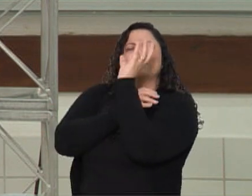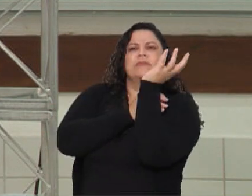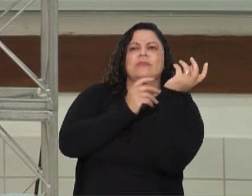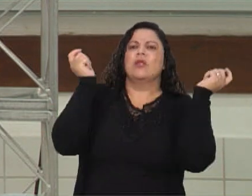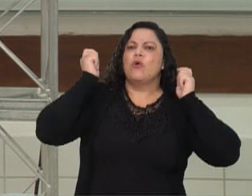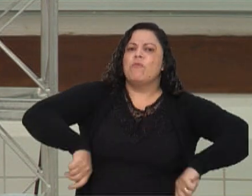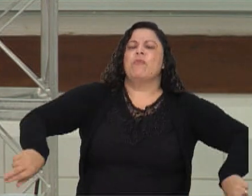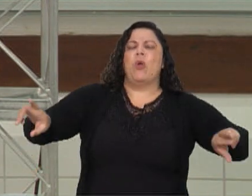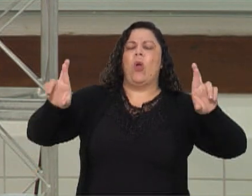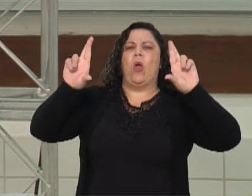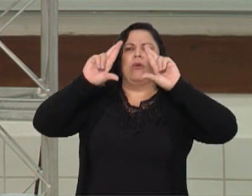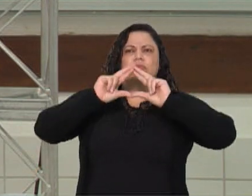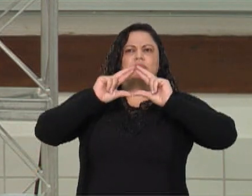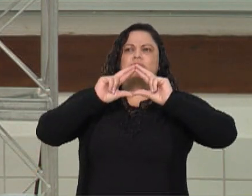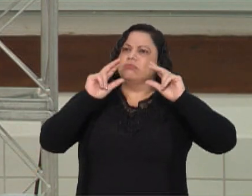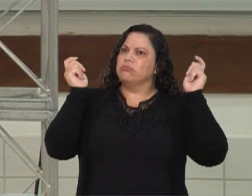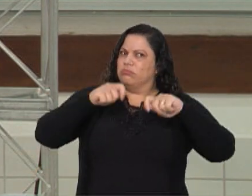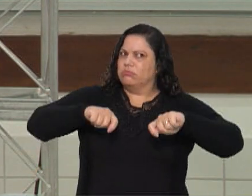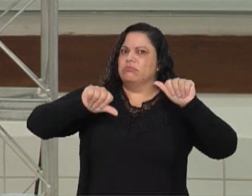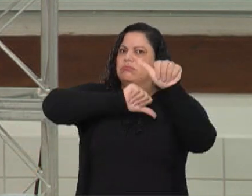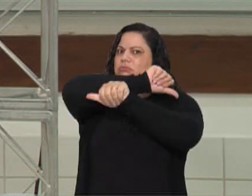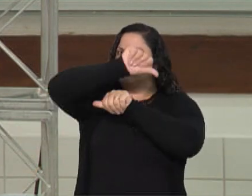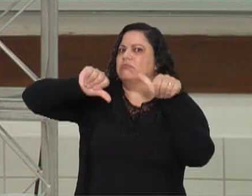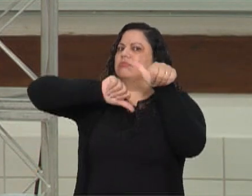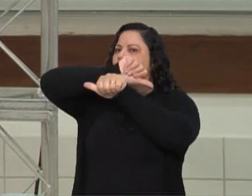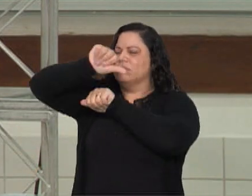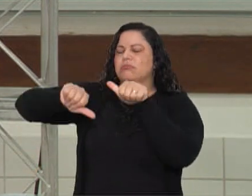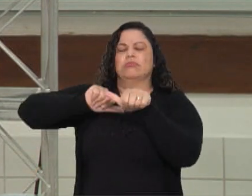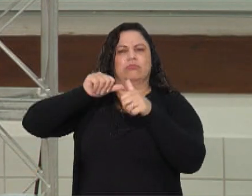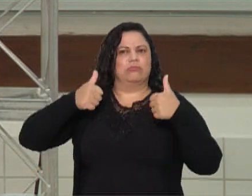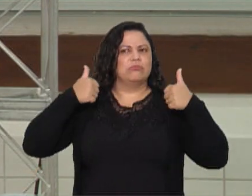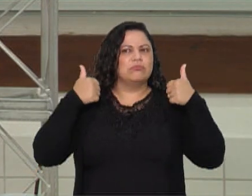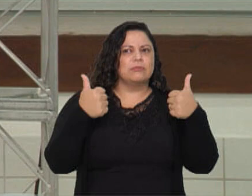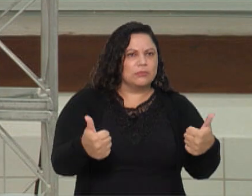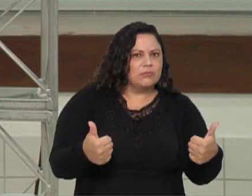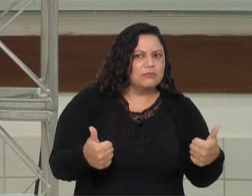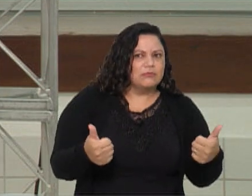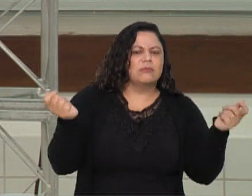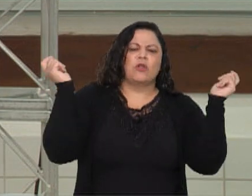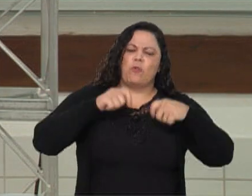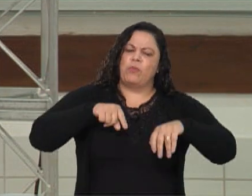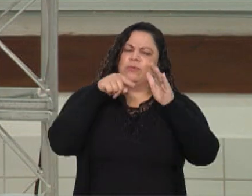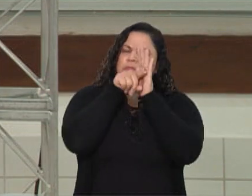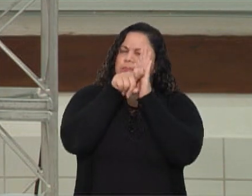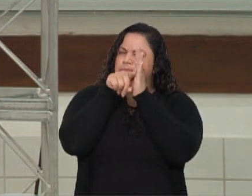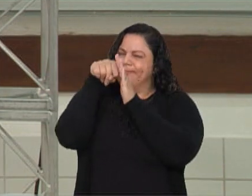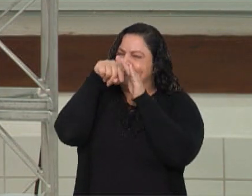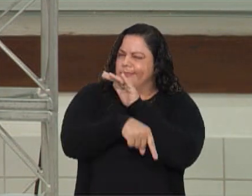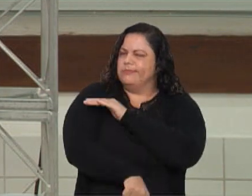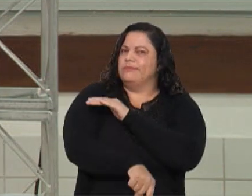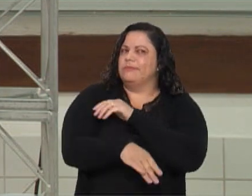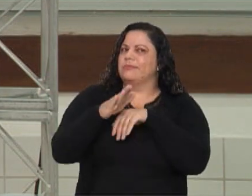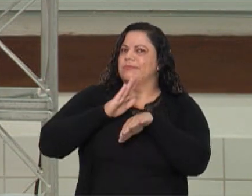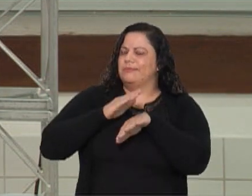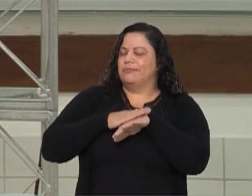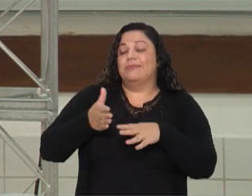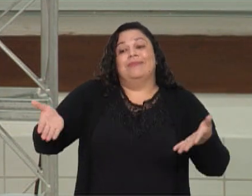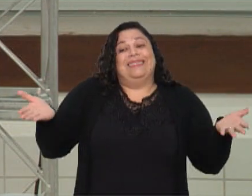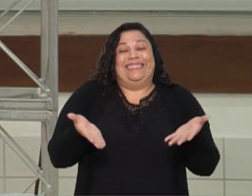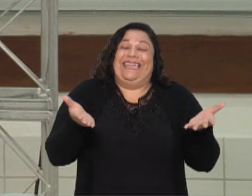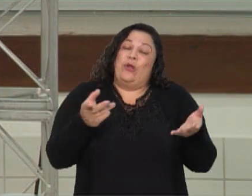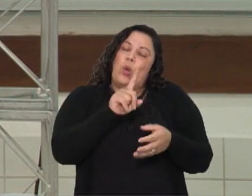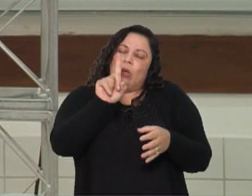que a gente já tem sem agredir o meio ambiente. Certo? Dá para se aprofundar mais sobre sustentabilidade? Dá sim. Mas